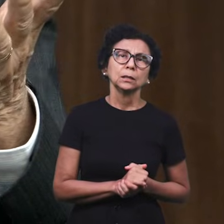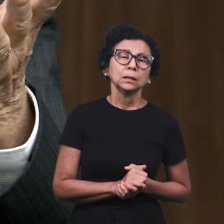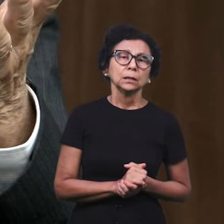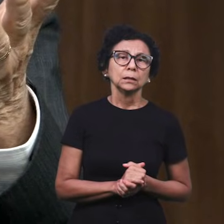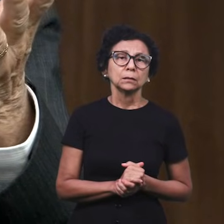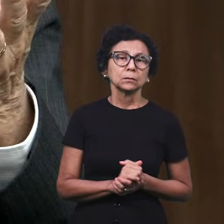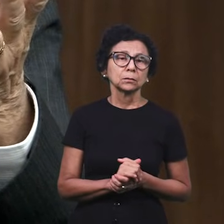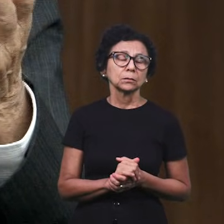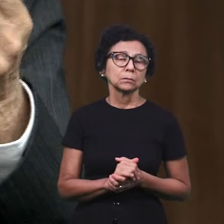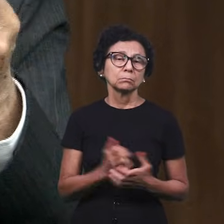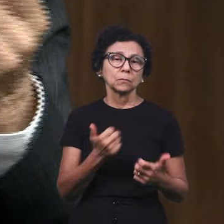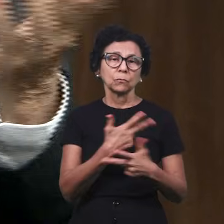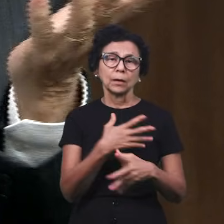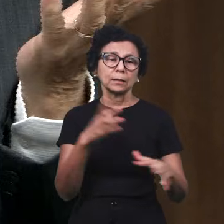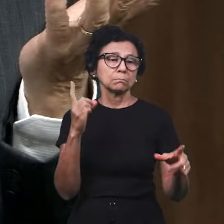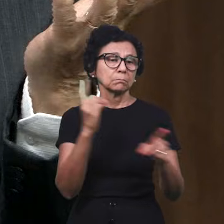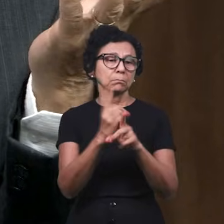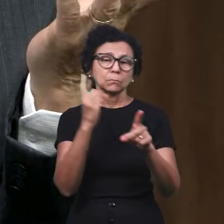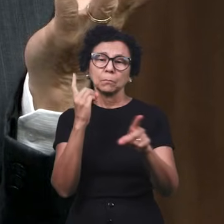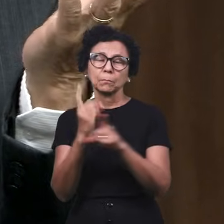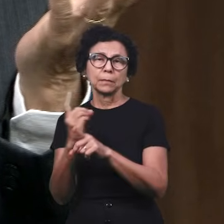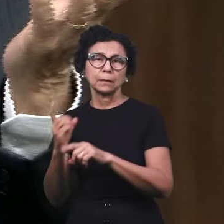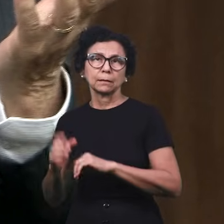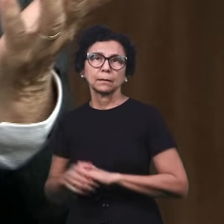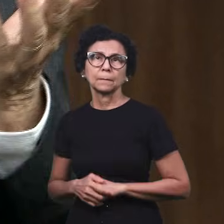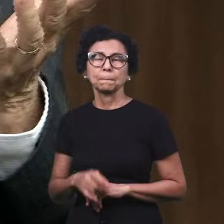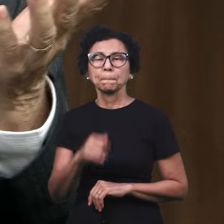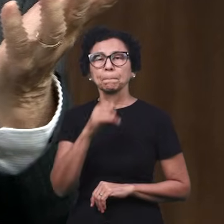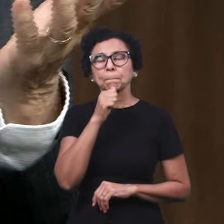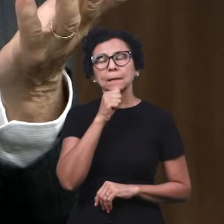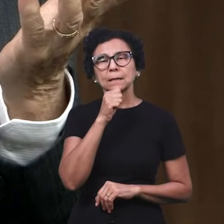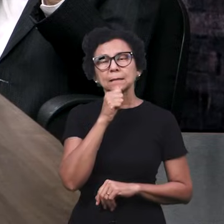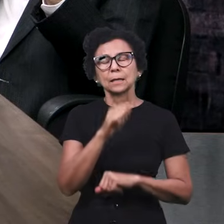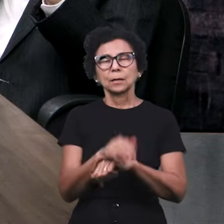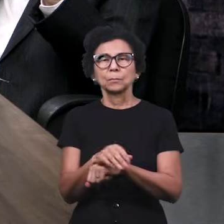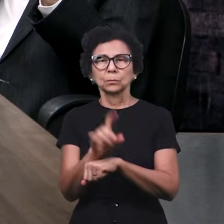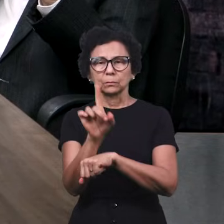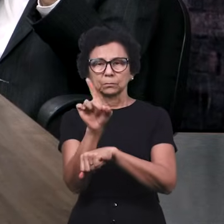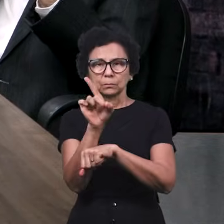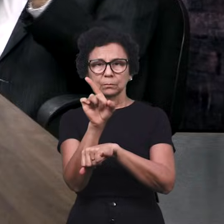instrumentos, não é? Por exemplo, a bússola